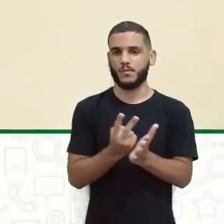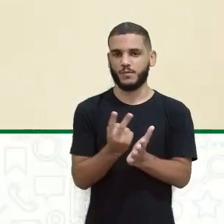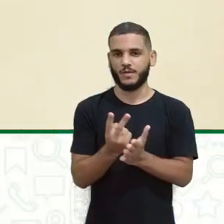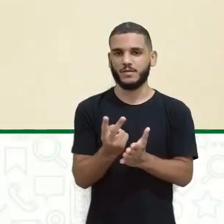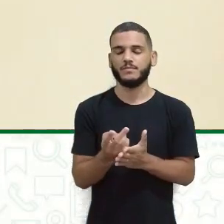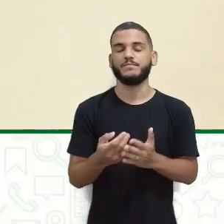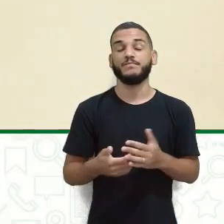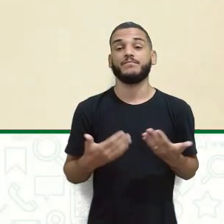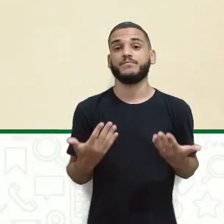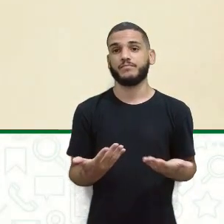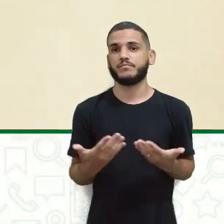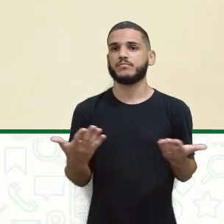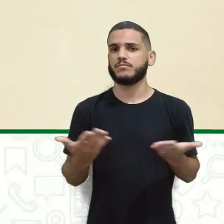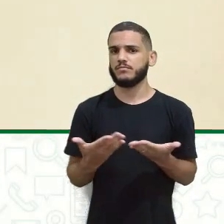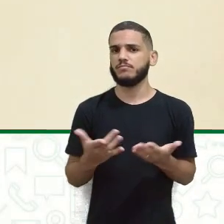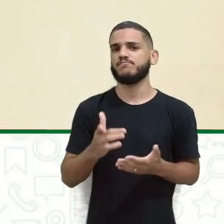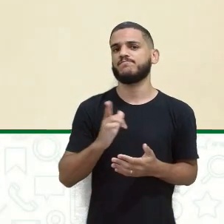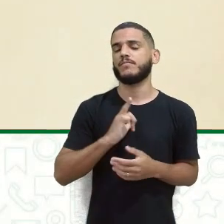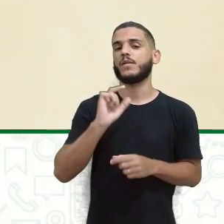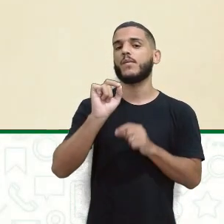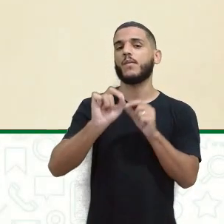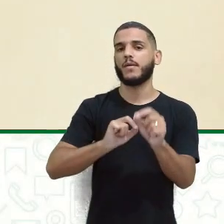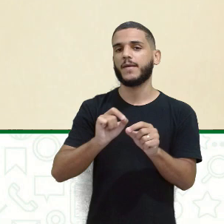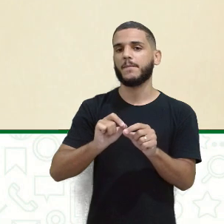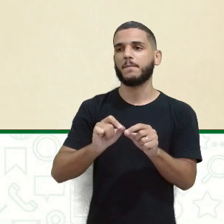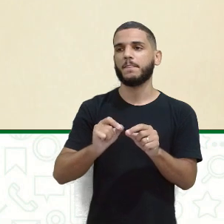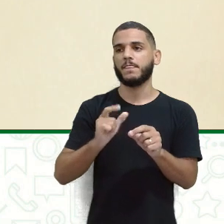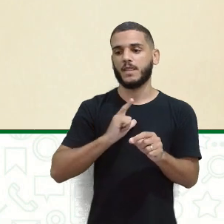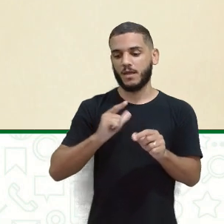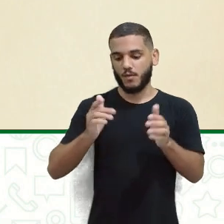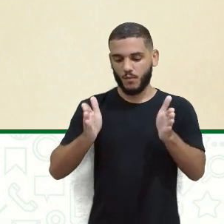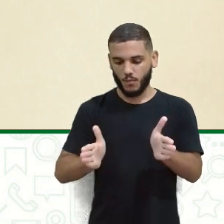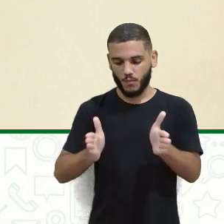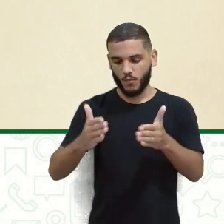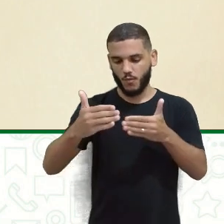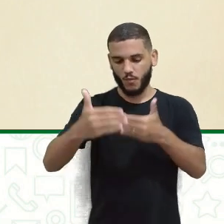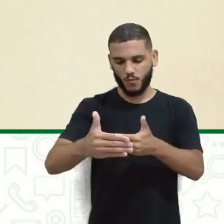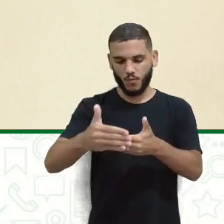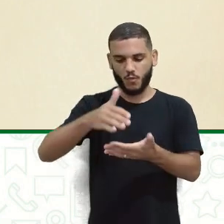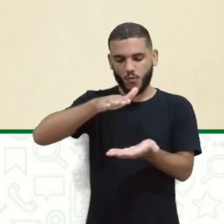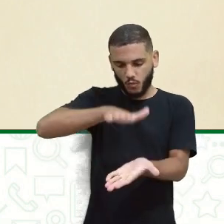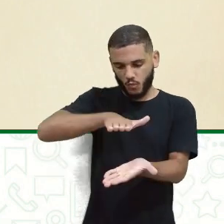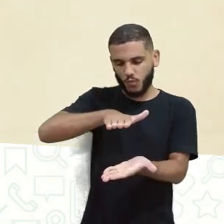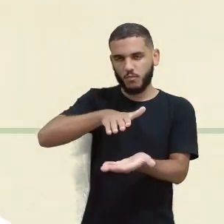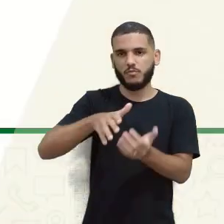Eu tenho exatamente o cubo, aí ó, o volume,